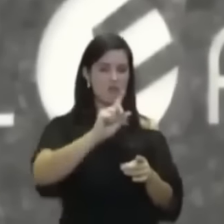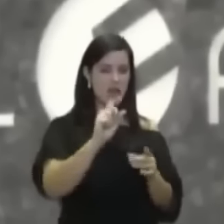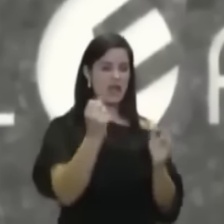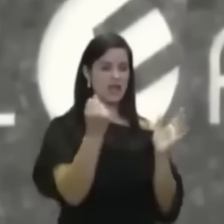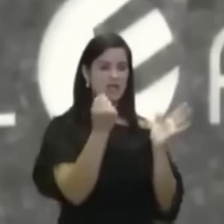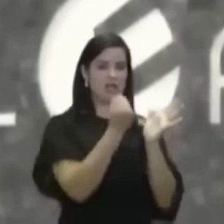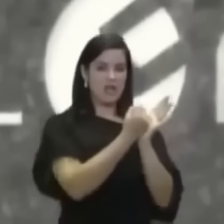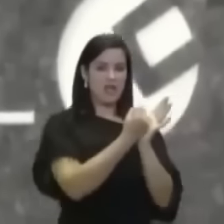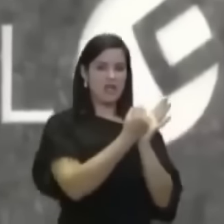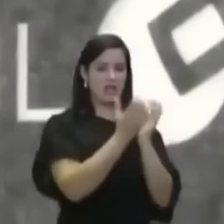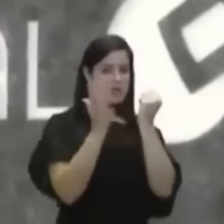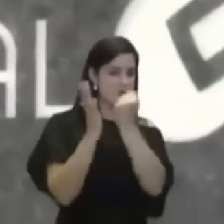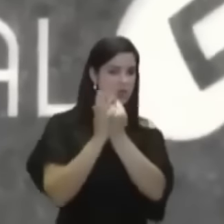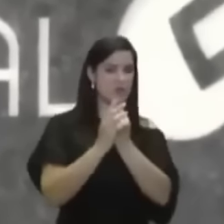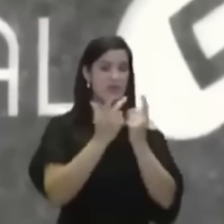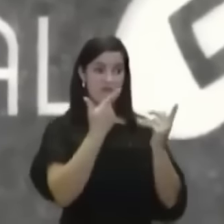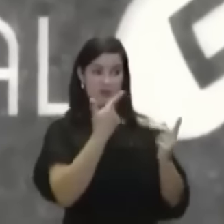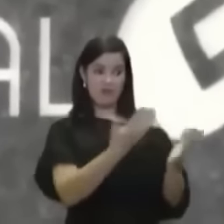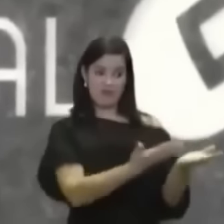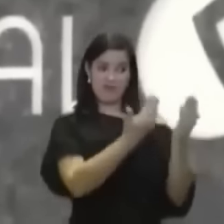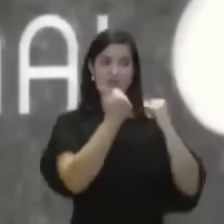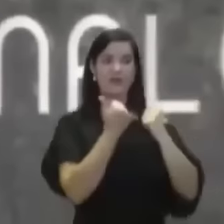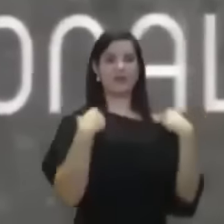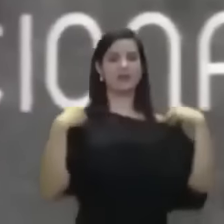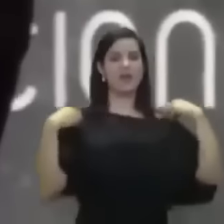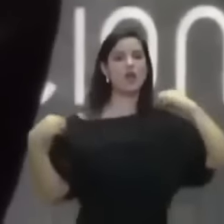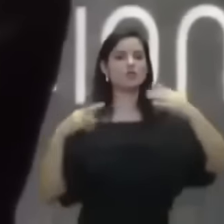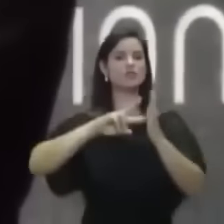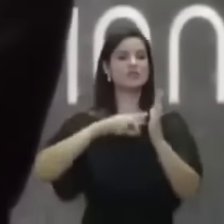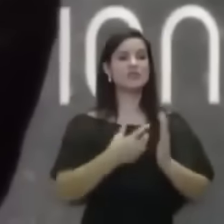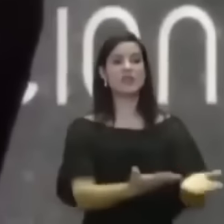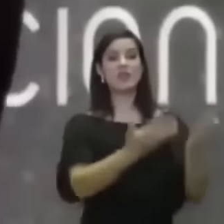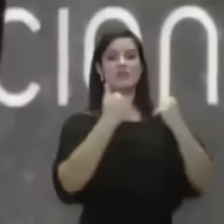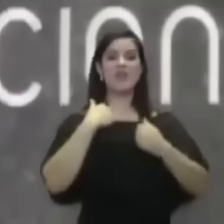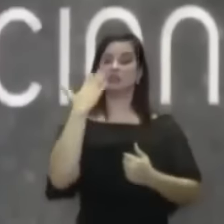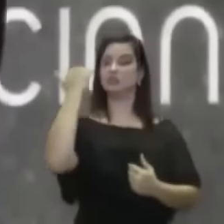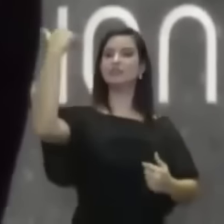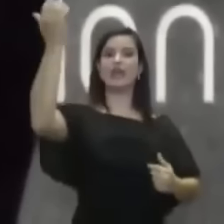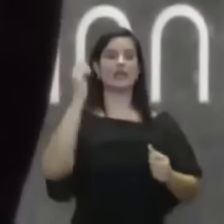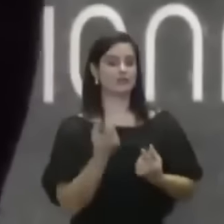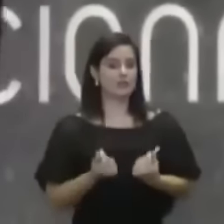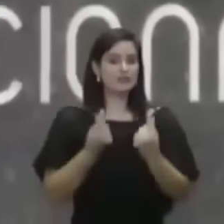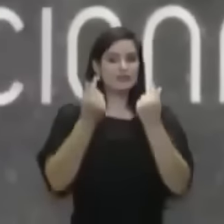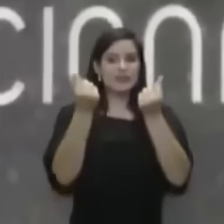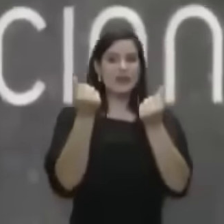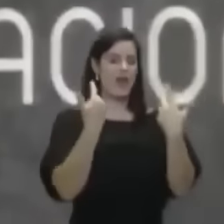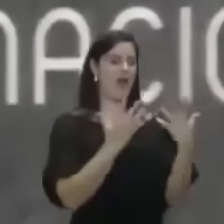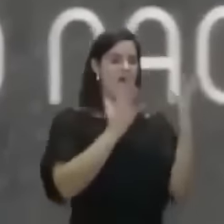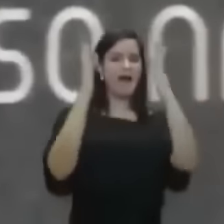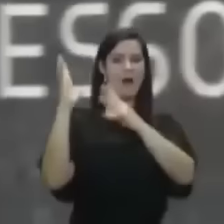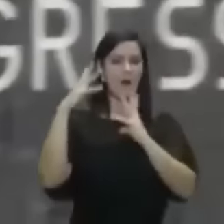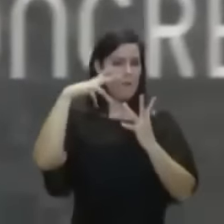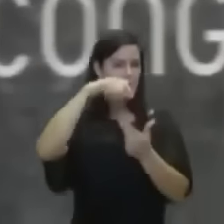segue-me, segue-me. Não é segue-me para o sucesso, não é segue-me para a riqueza, não é segue-me para os aplausos